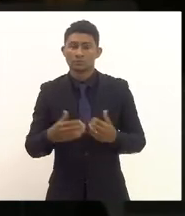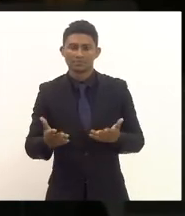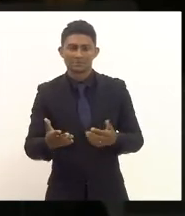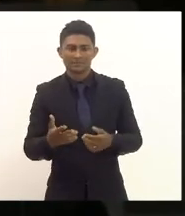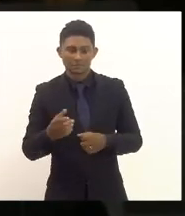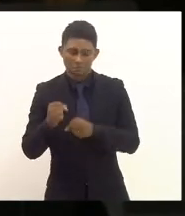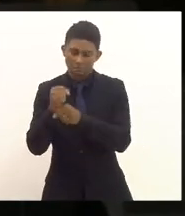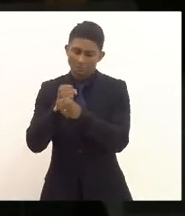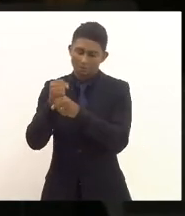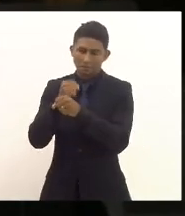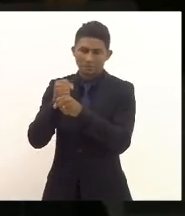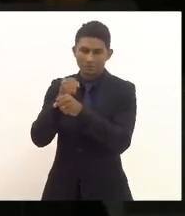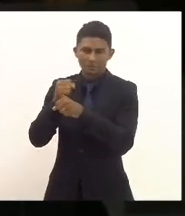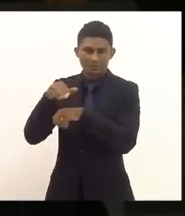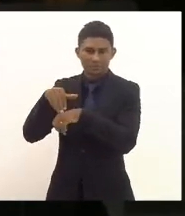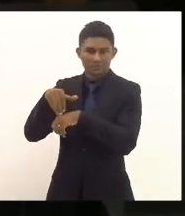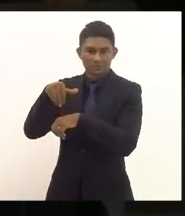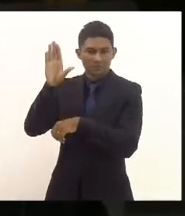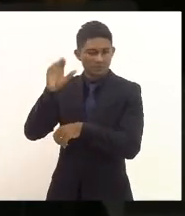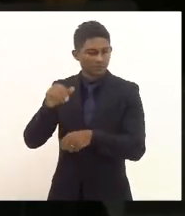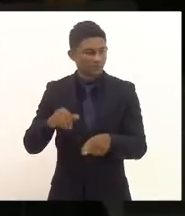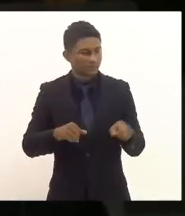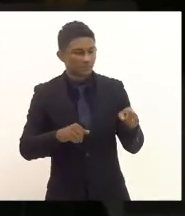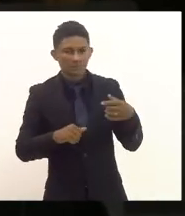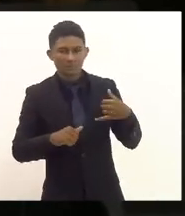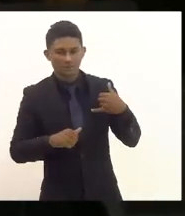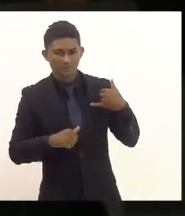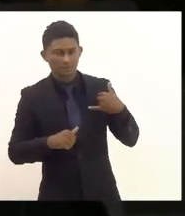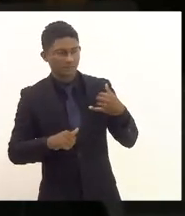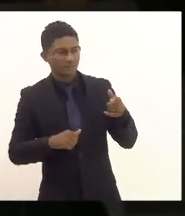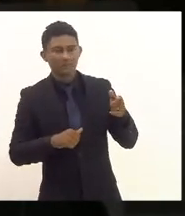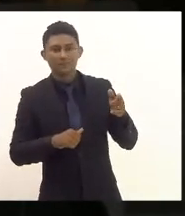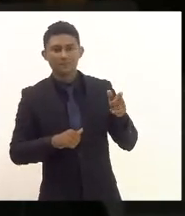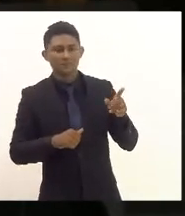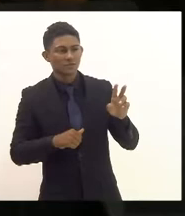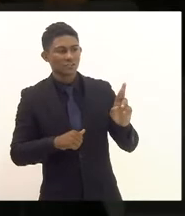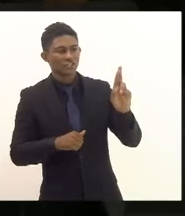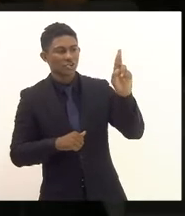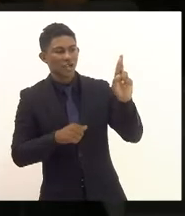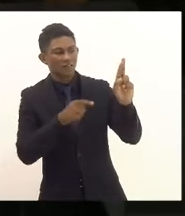vida do nosso defensor chefe